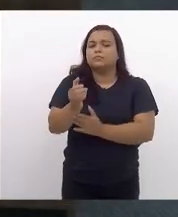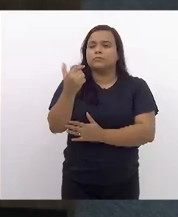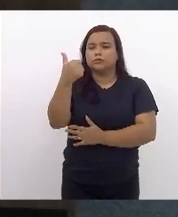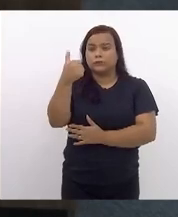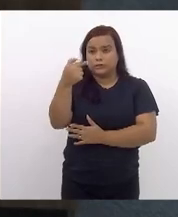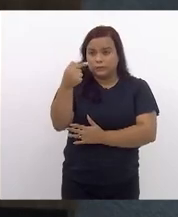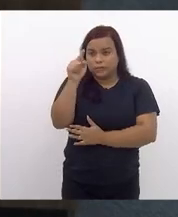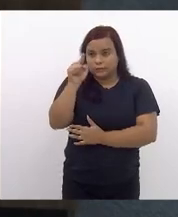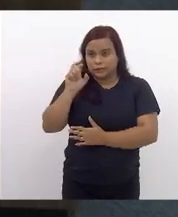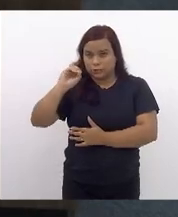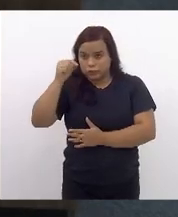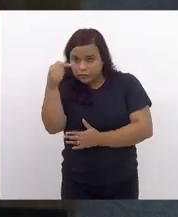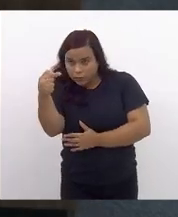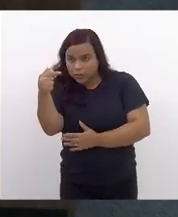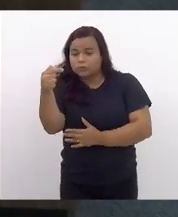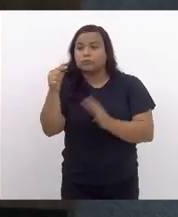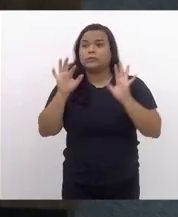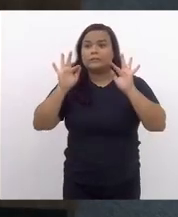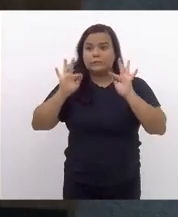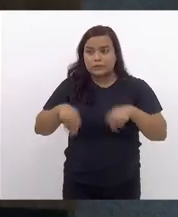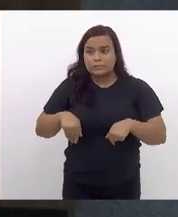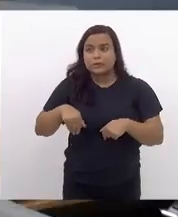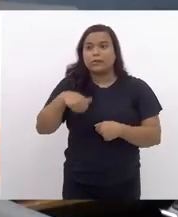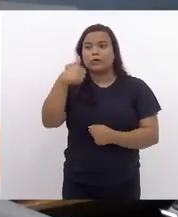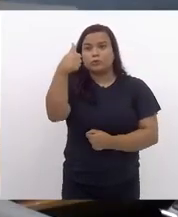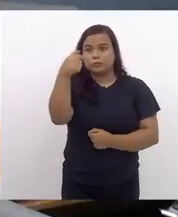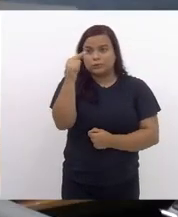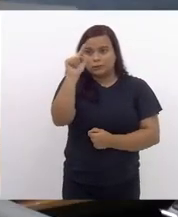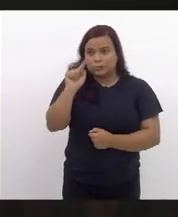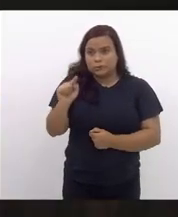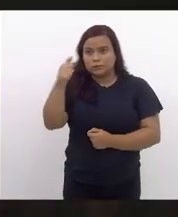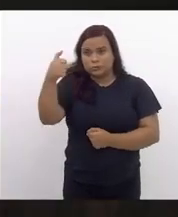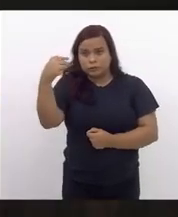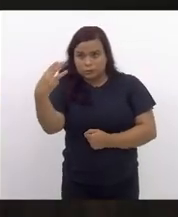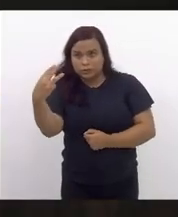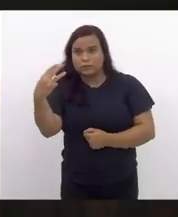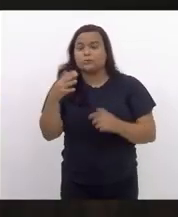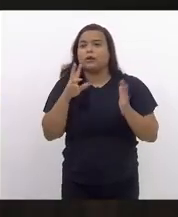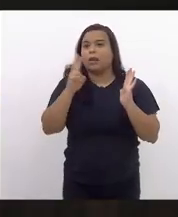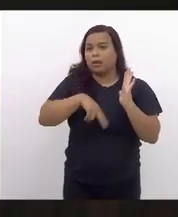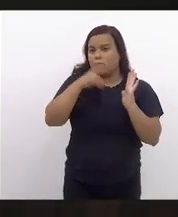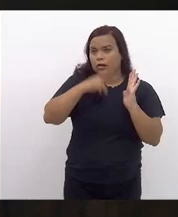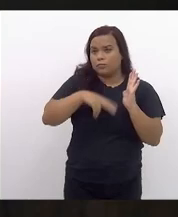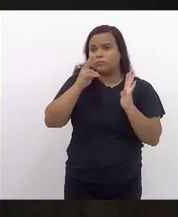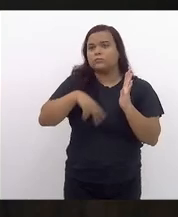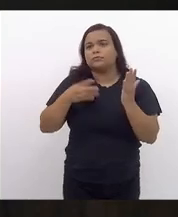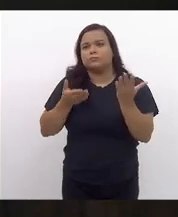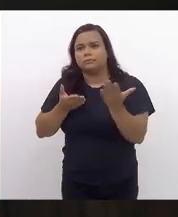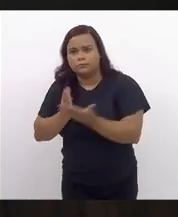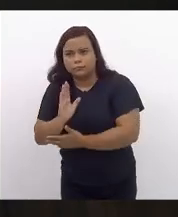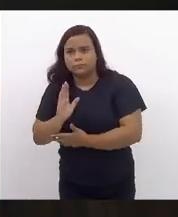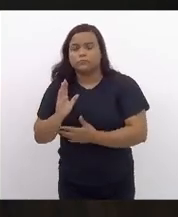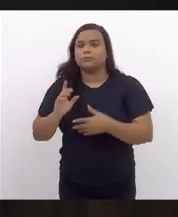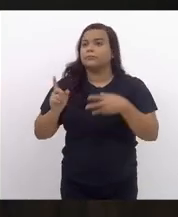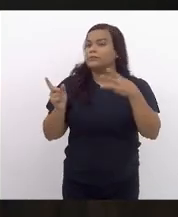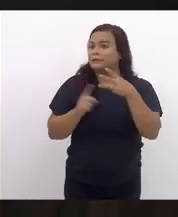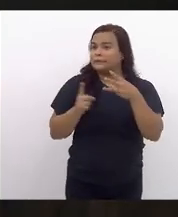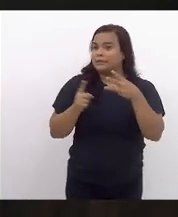minutos, encerrou-se às 17 horas e 13 minutos. Lida e aprovada a ata, passa-se a terceira sessão